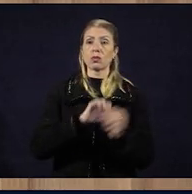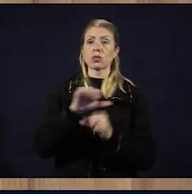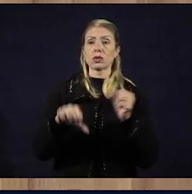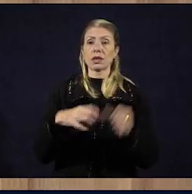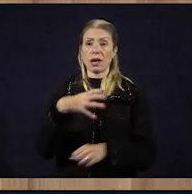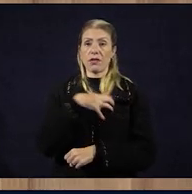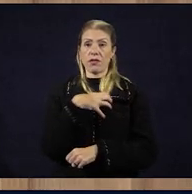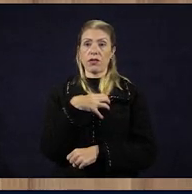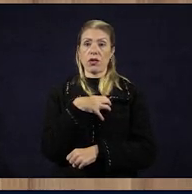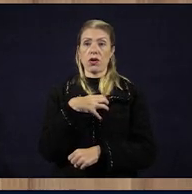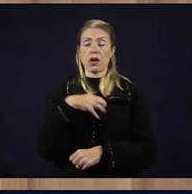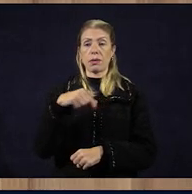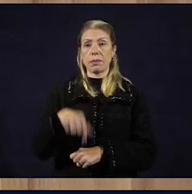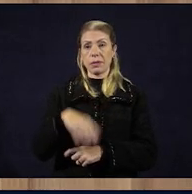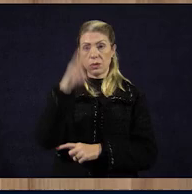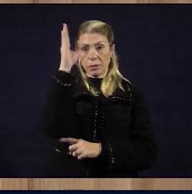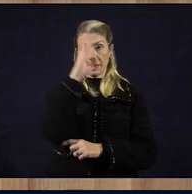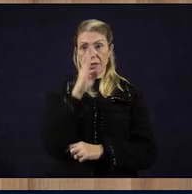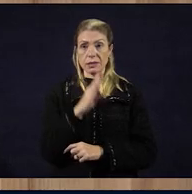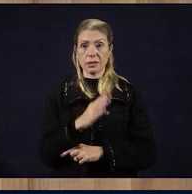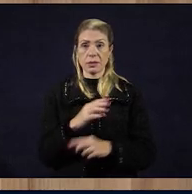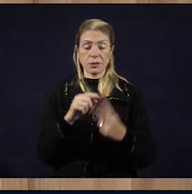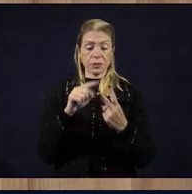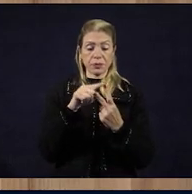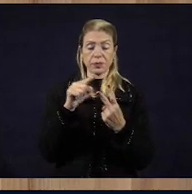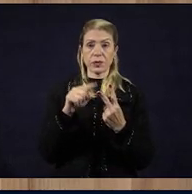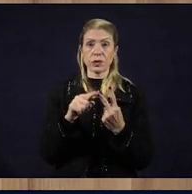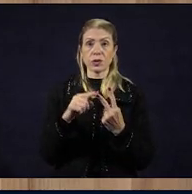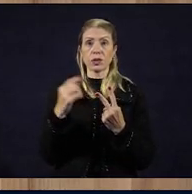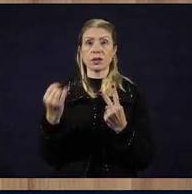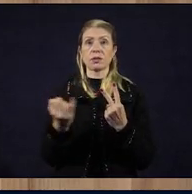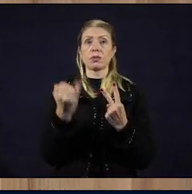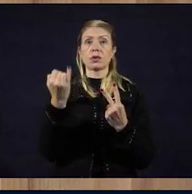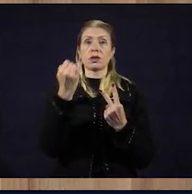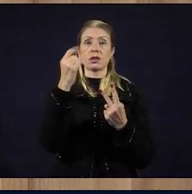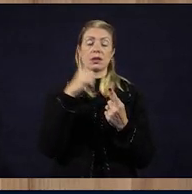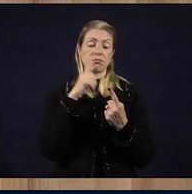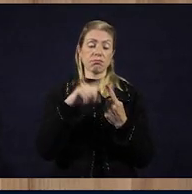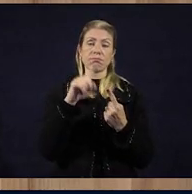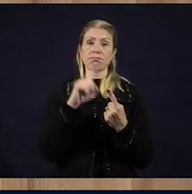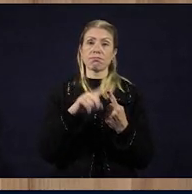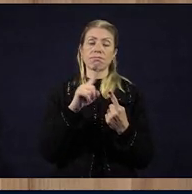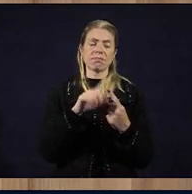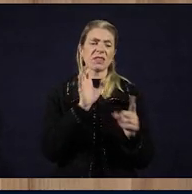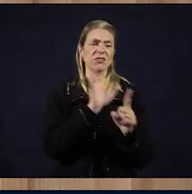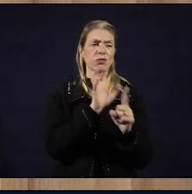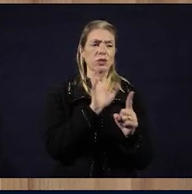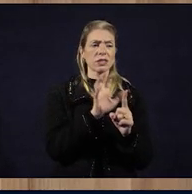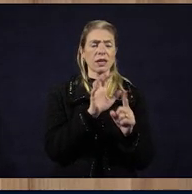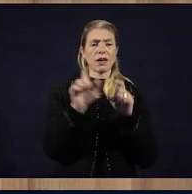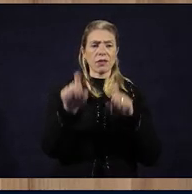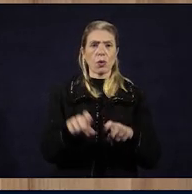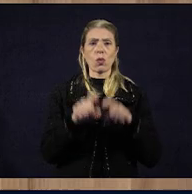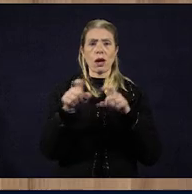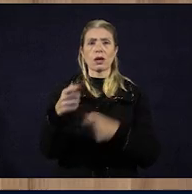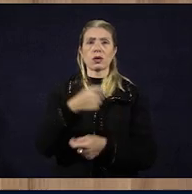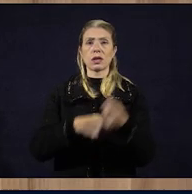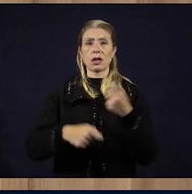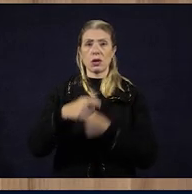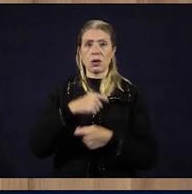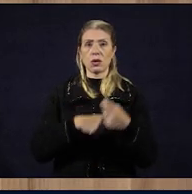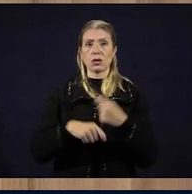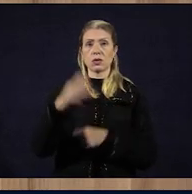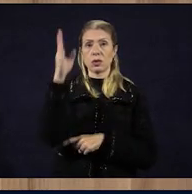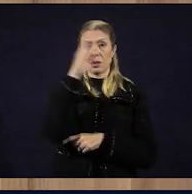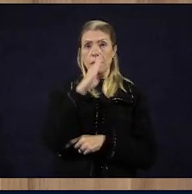feita no Brasil dois pontos importantes nós tínhamos uma discussão que afetava totalmente O agronegócio 12 países